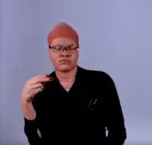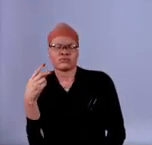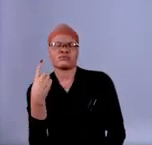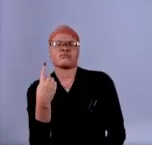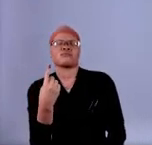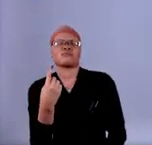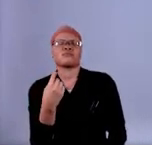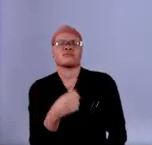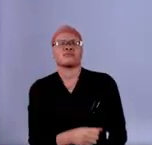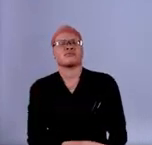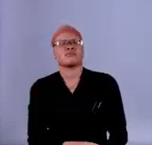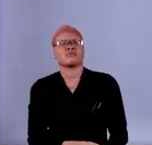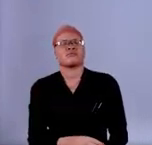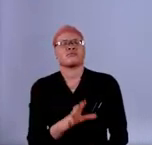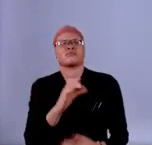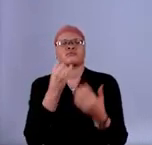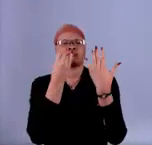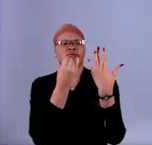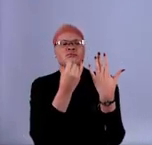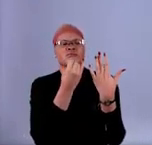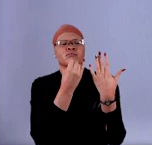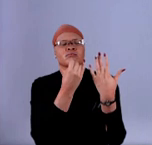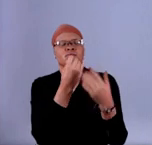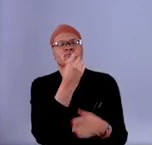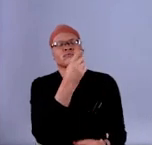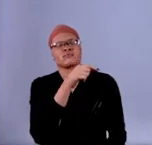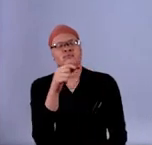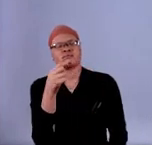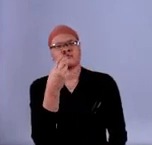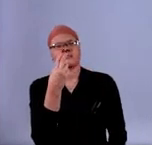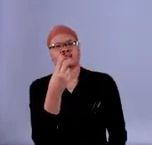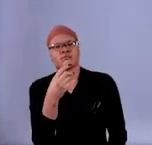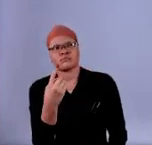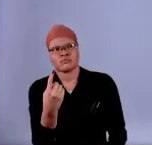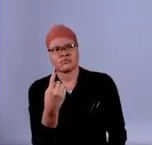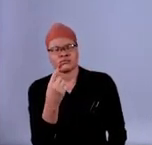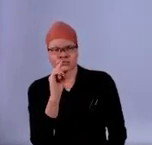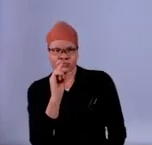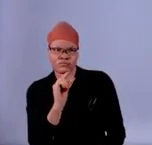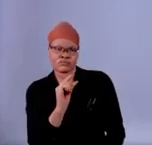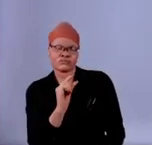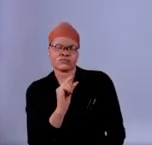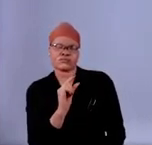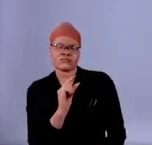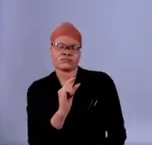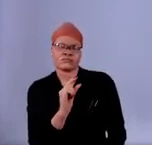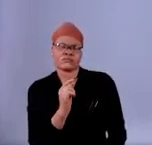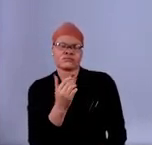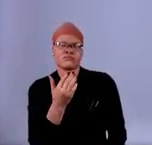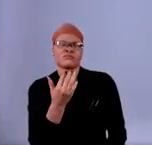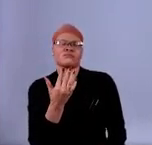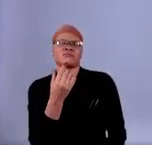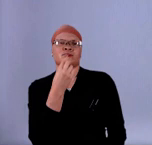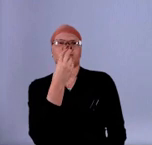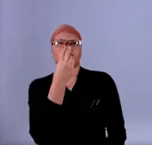Q2 = 12 aqui temos sobre 21 temos seis menor que 21 é que os